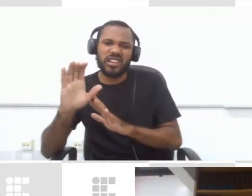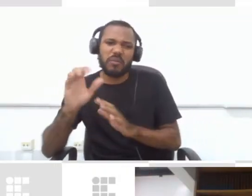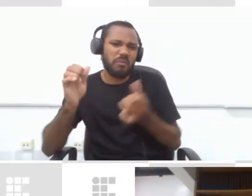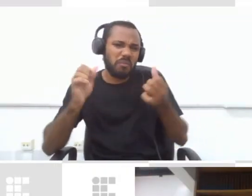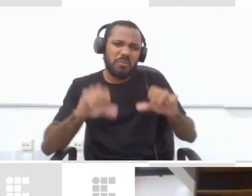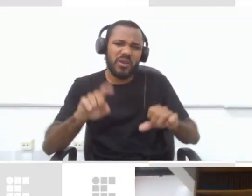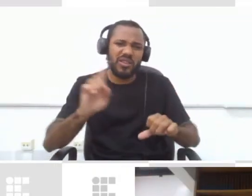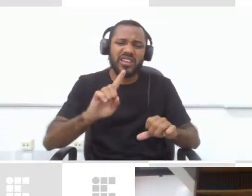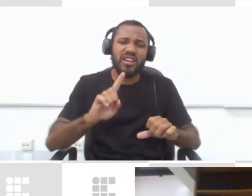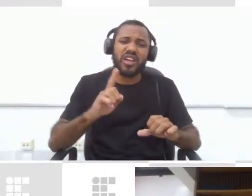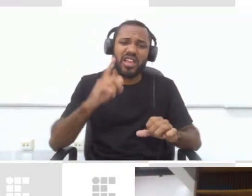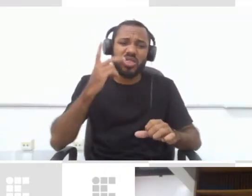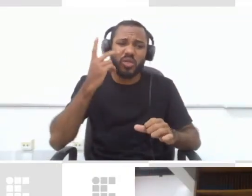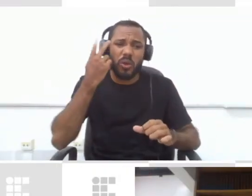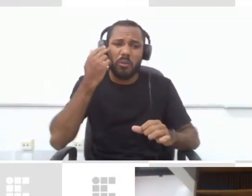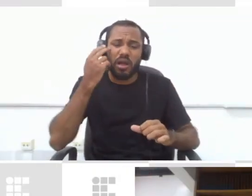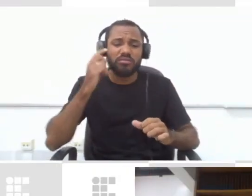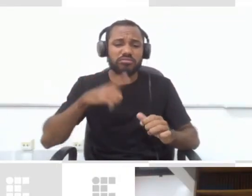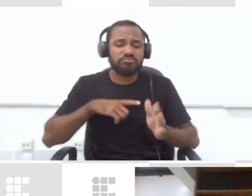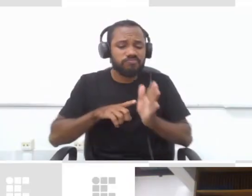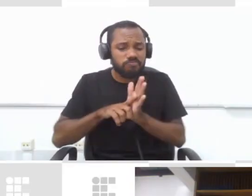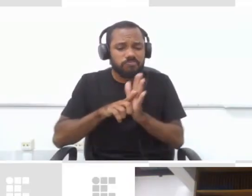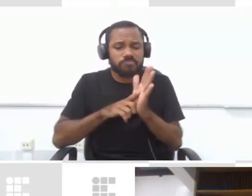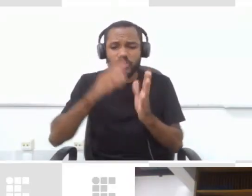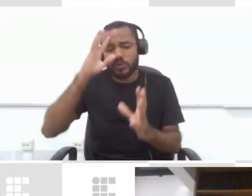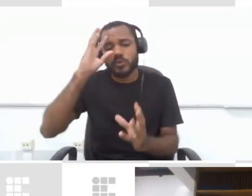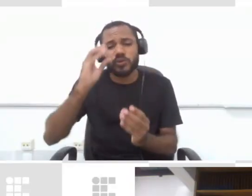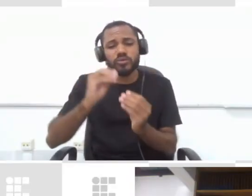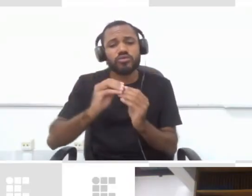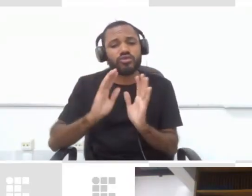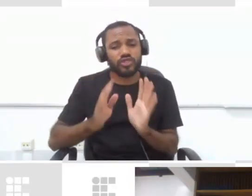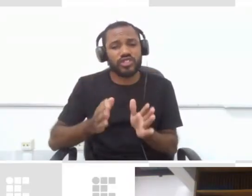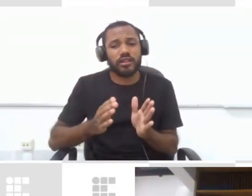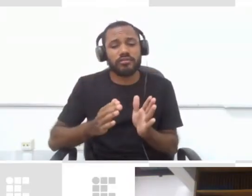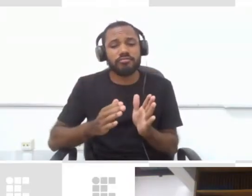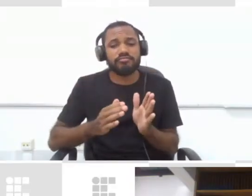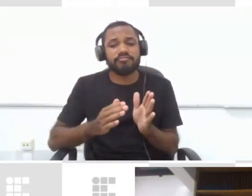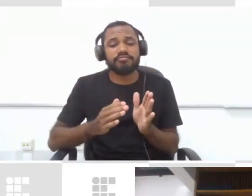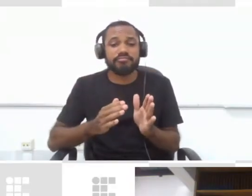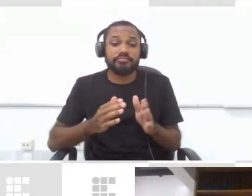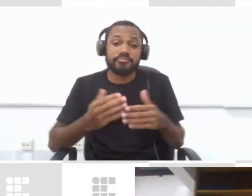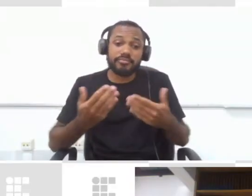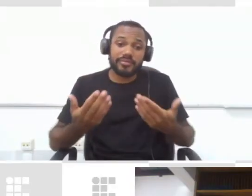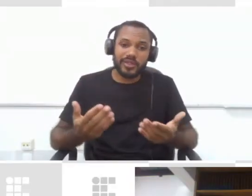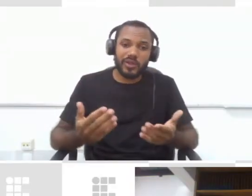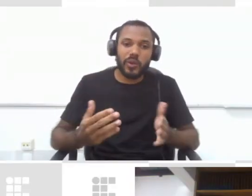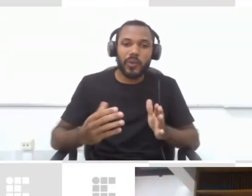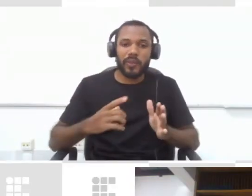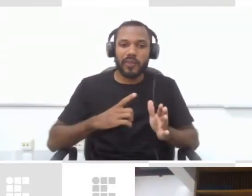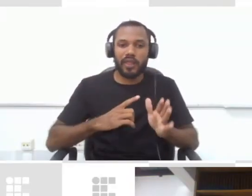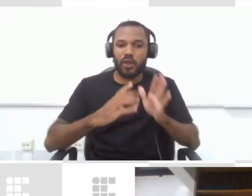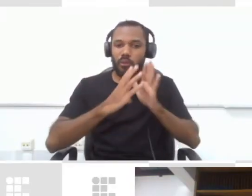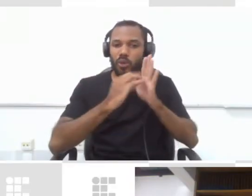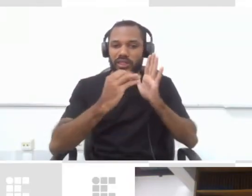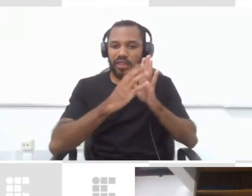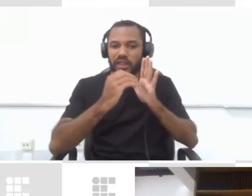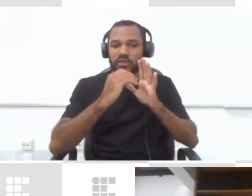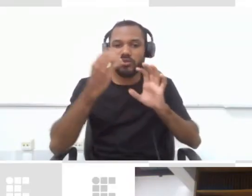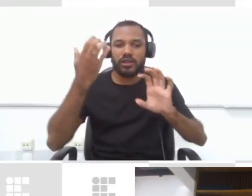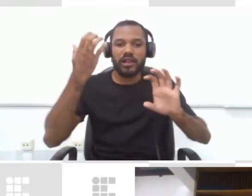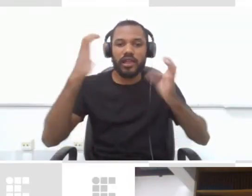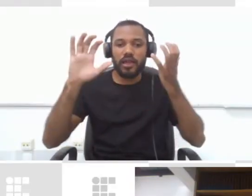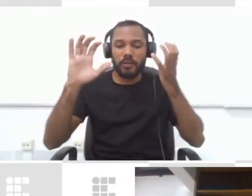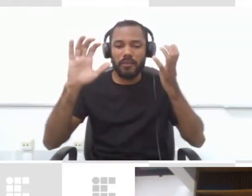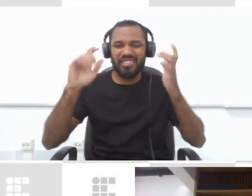no limite superior das projeções do aquecimento, né? Então, os modelos climáticos estão sendo capazes